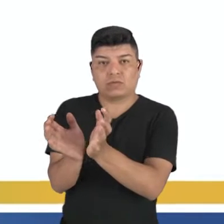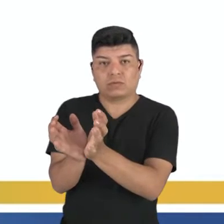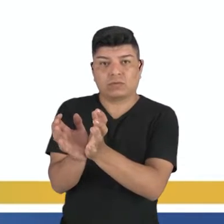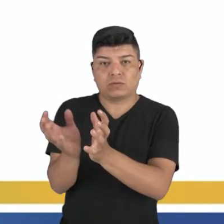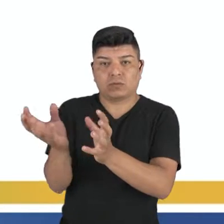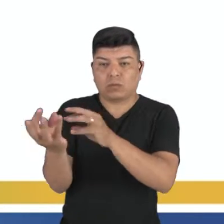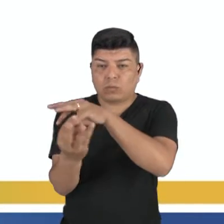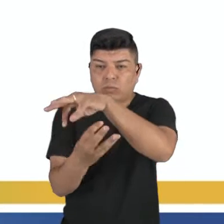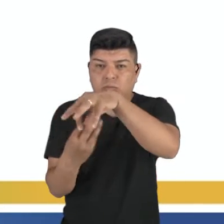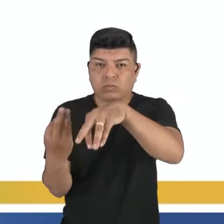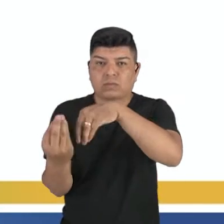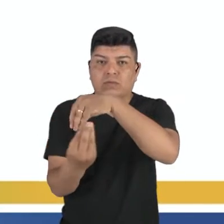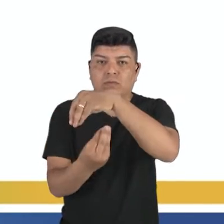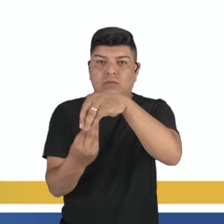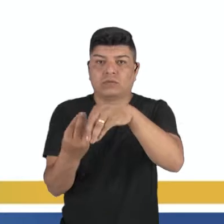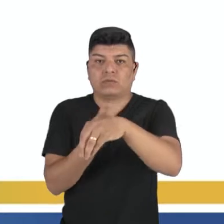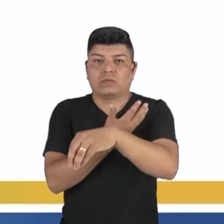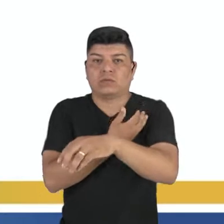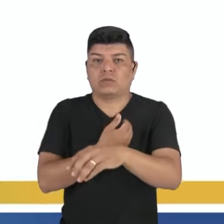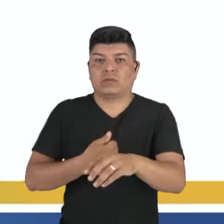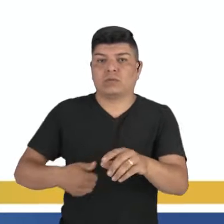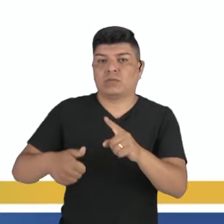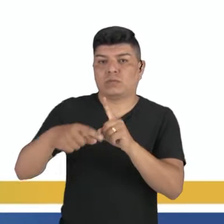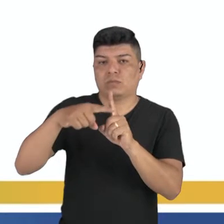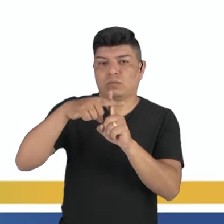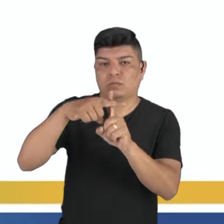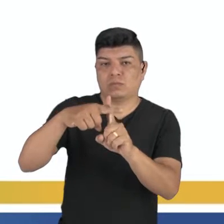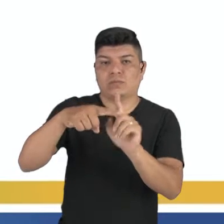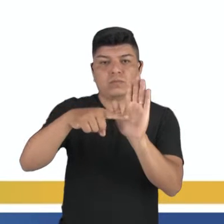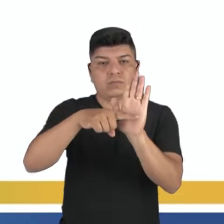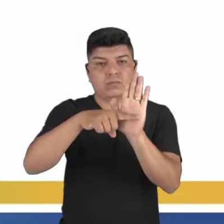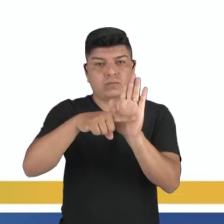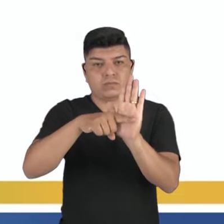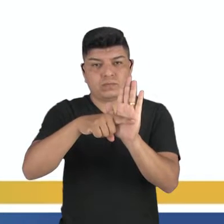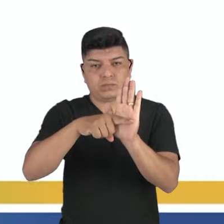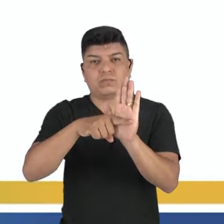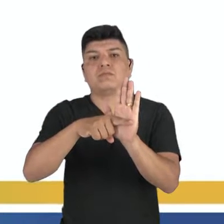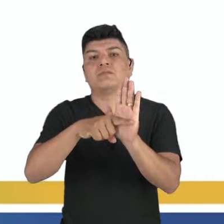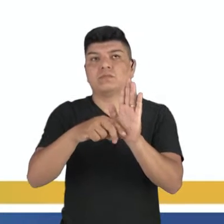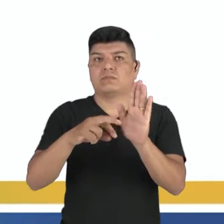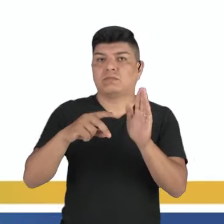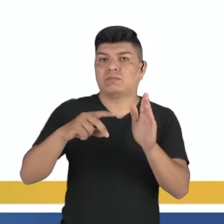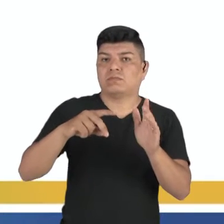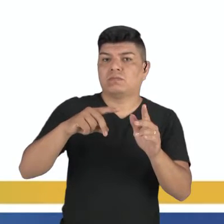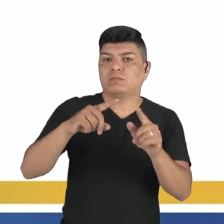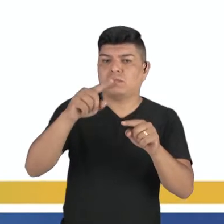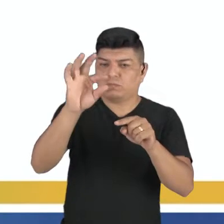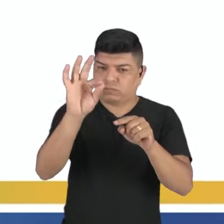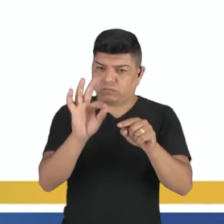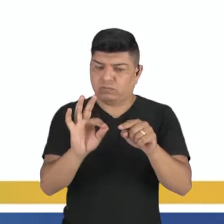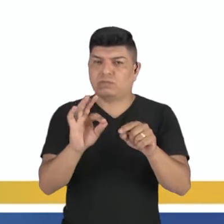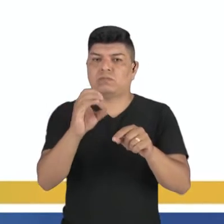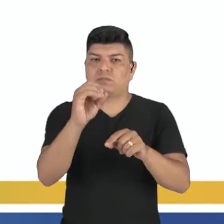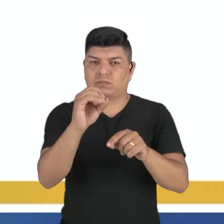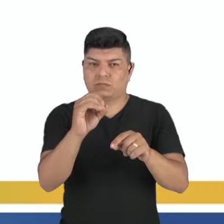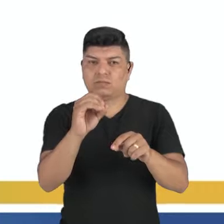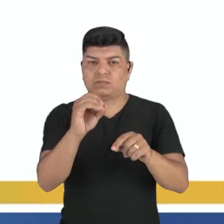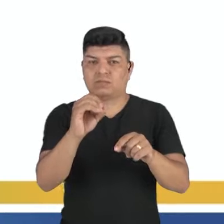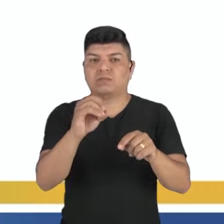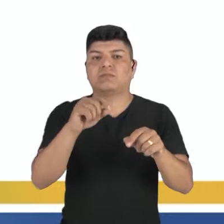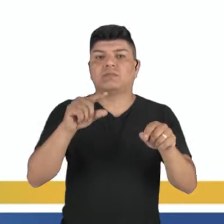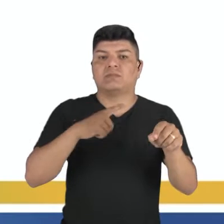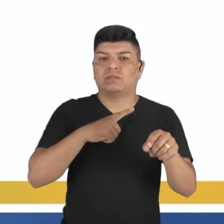que engloba, os números positivos, negativos, decimais, fracionários, zero, além das